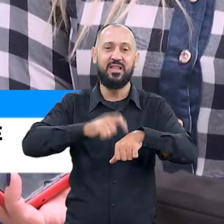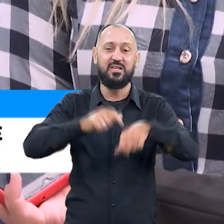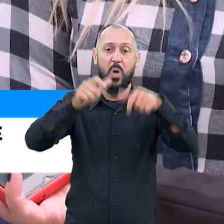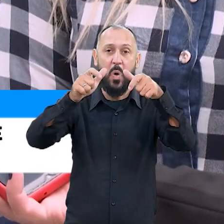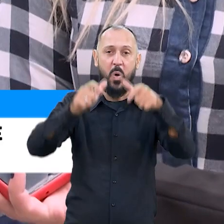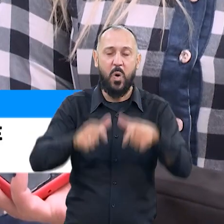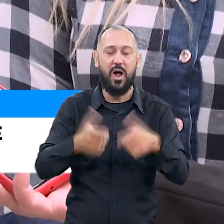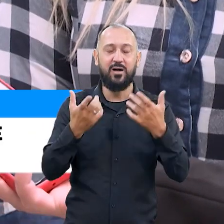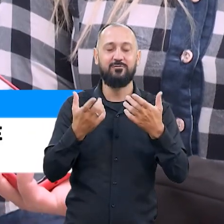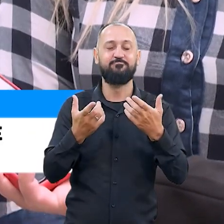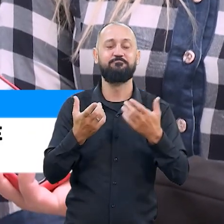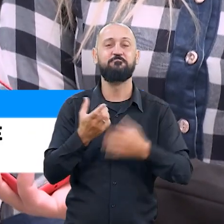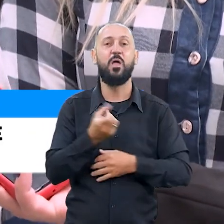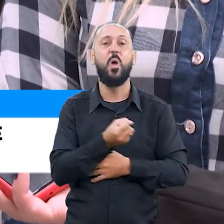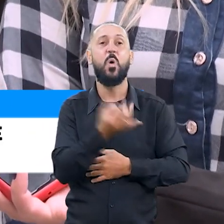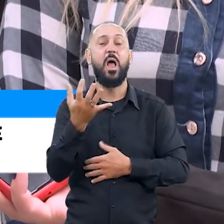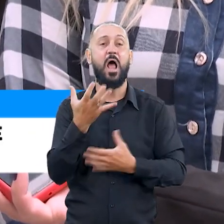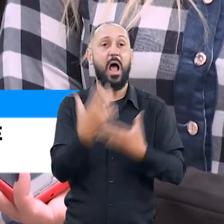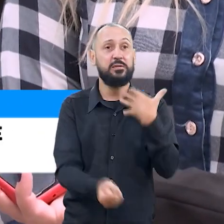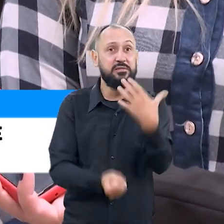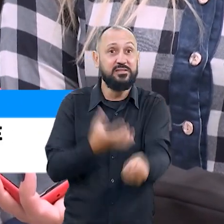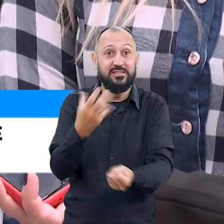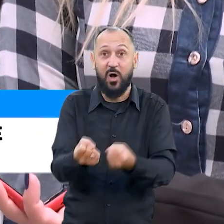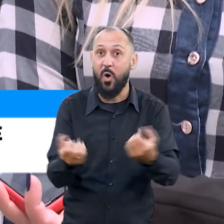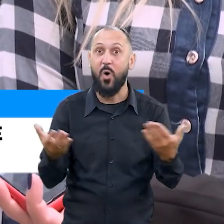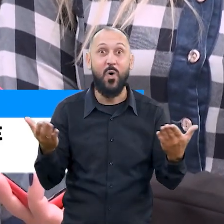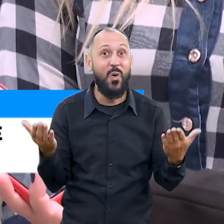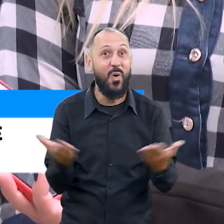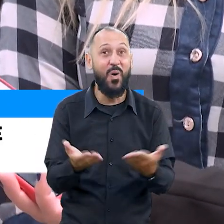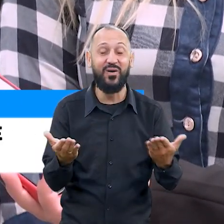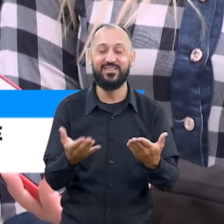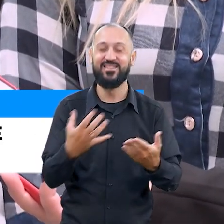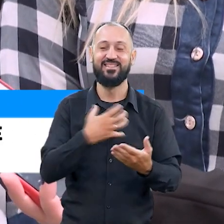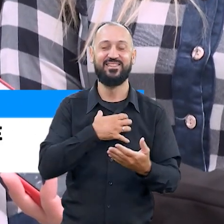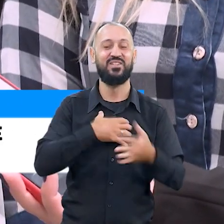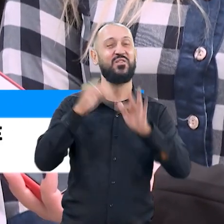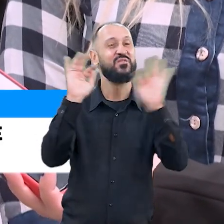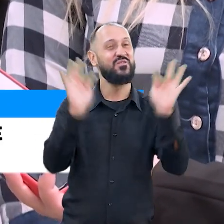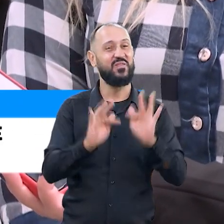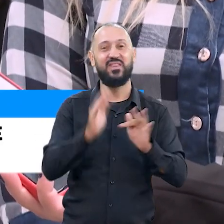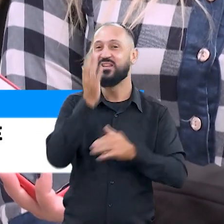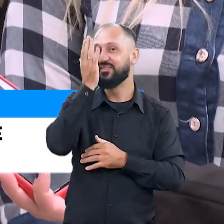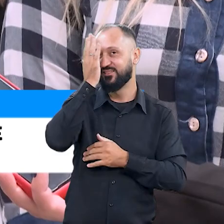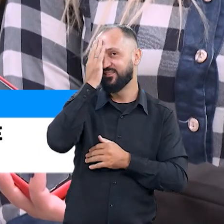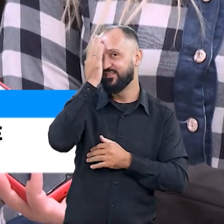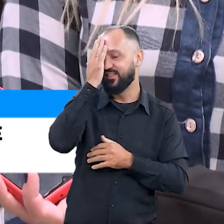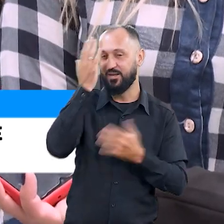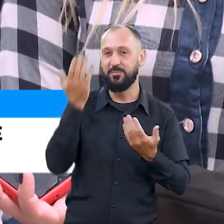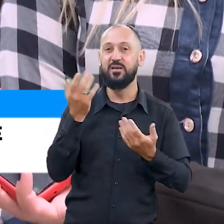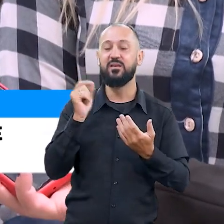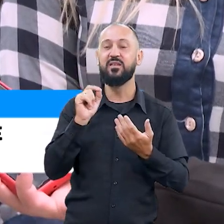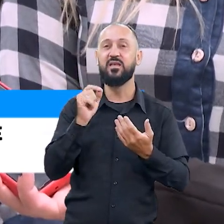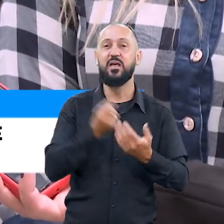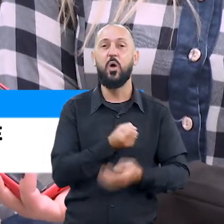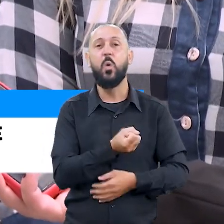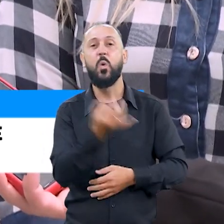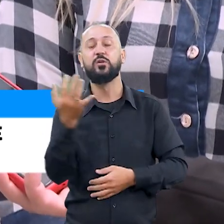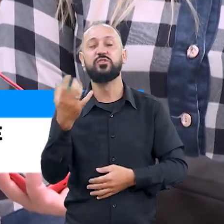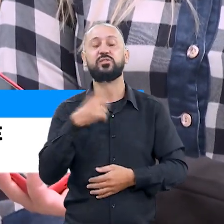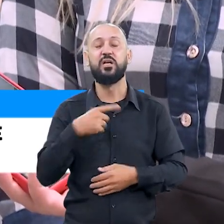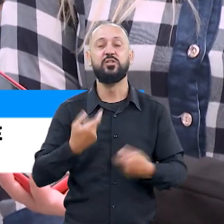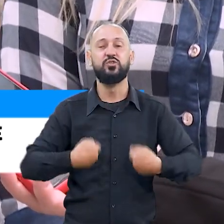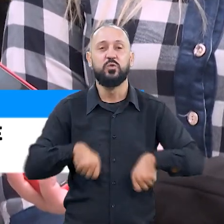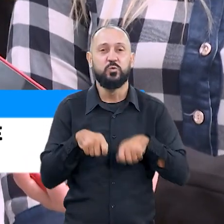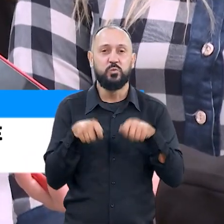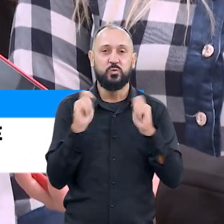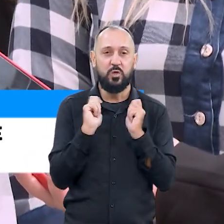gente, nesse espaço e com tanta adesão já hoje, né, a gente fica muito feliz e a gente sabe que